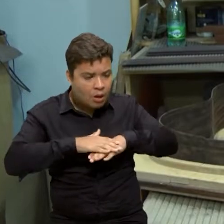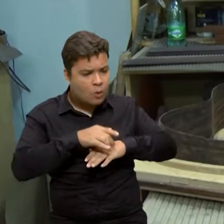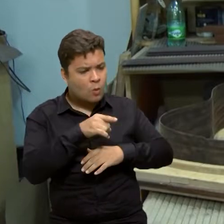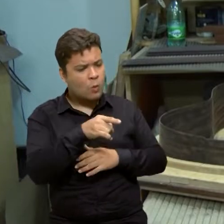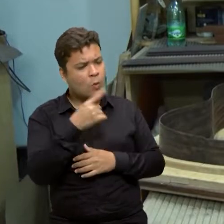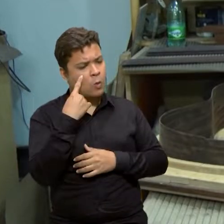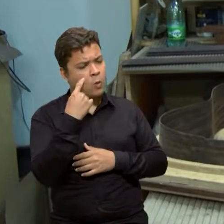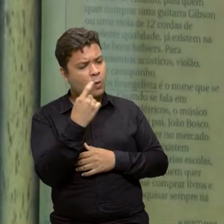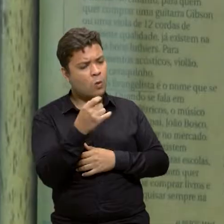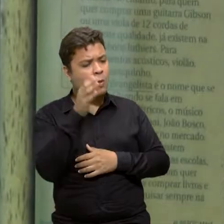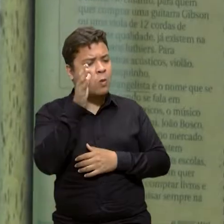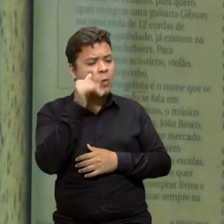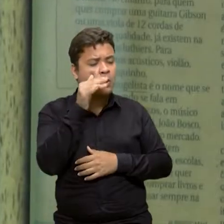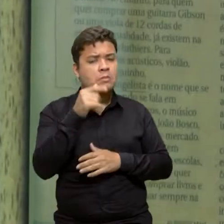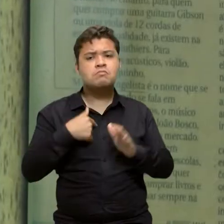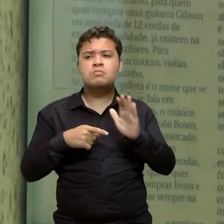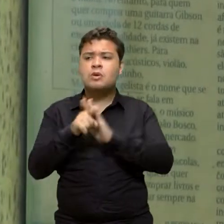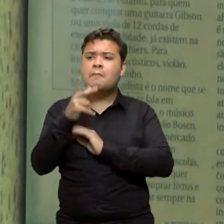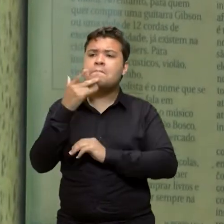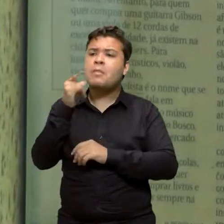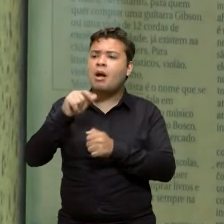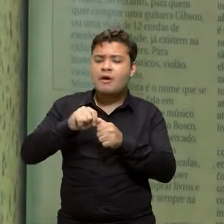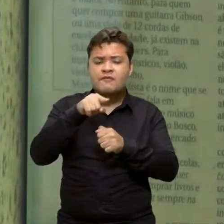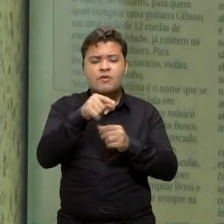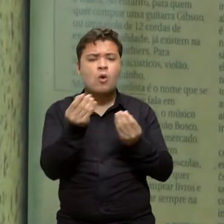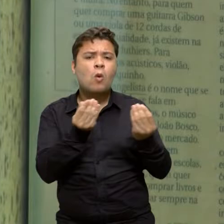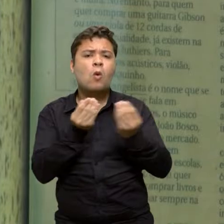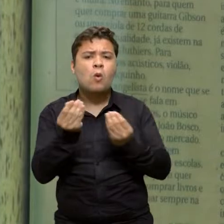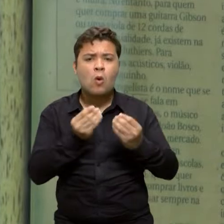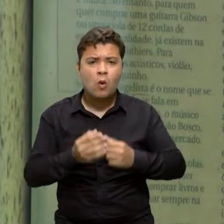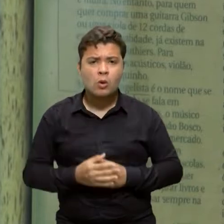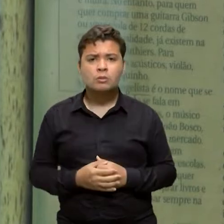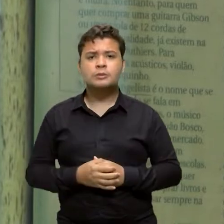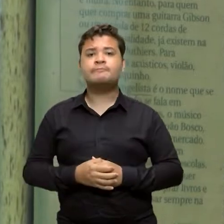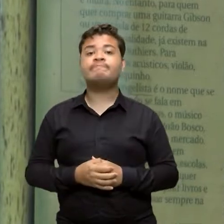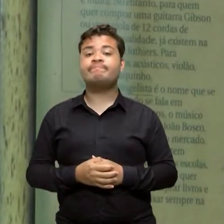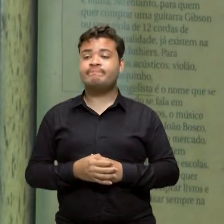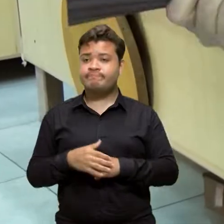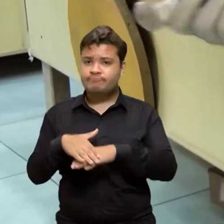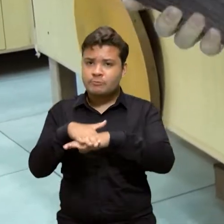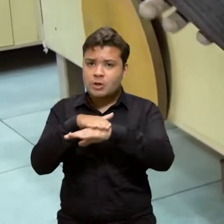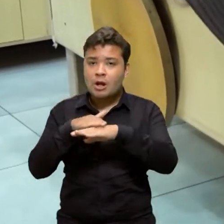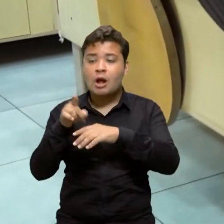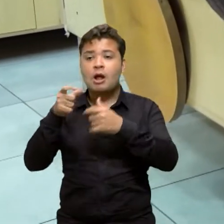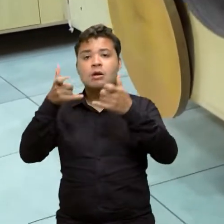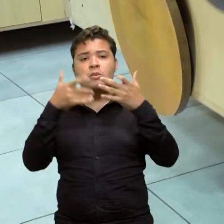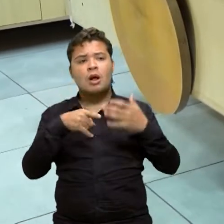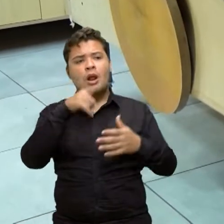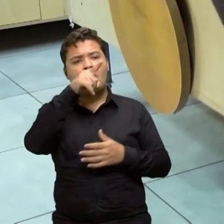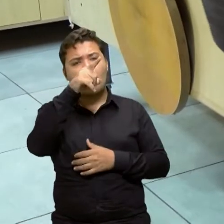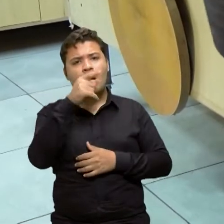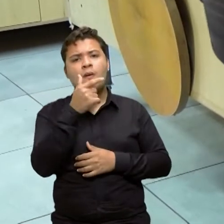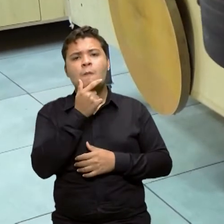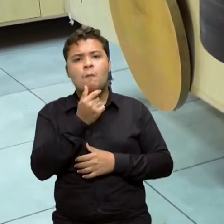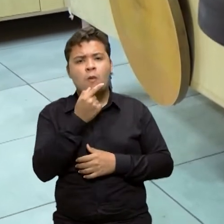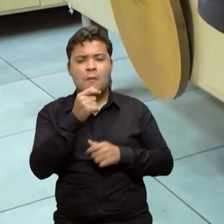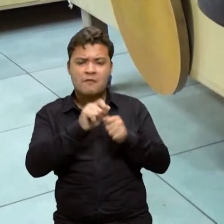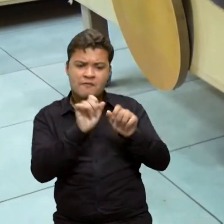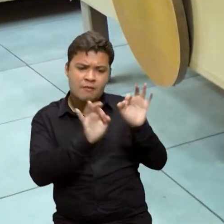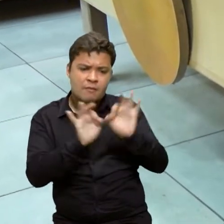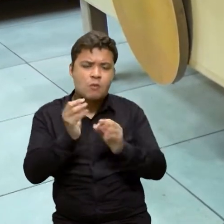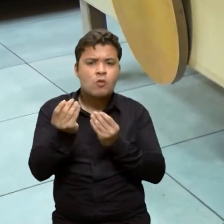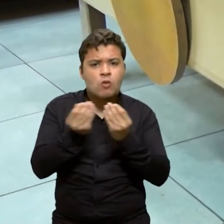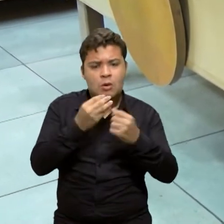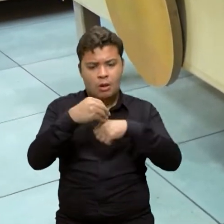resolvi fazer. Perguntei para meu pai como era feito lá, né, com esse senhor que fabricava esses instrumentos. Ele me